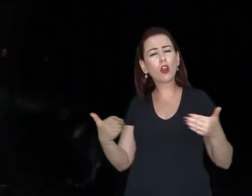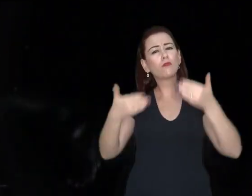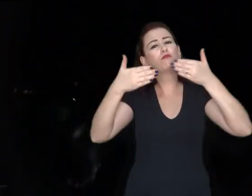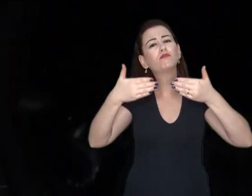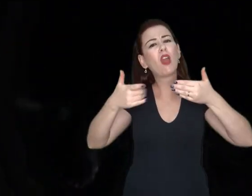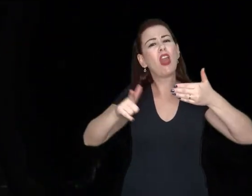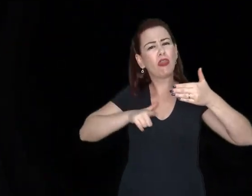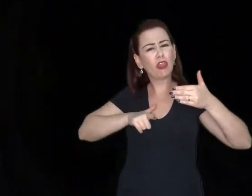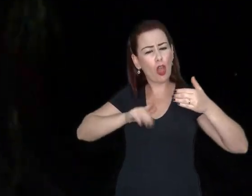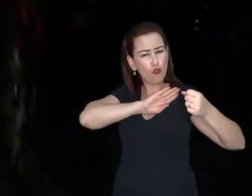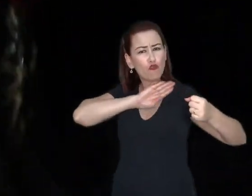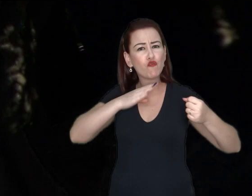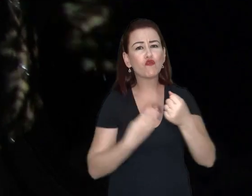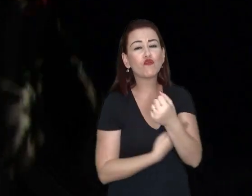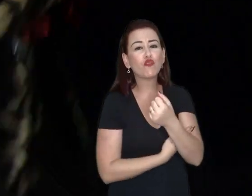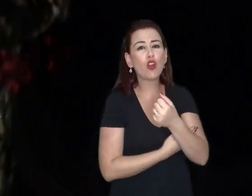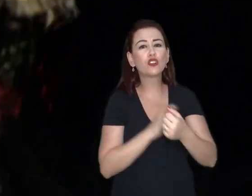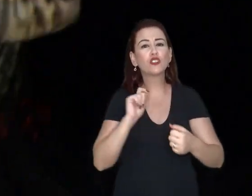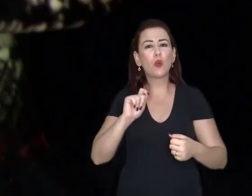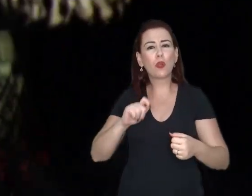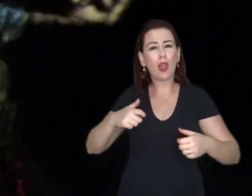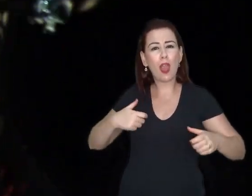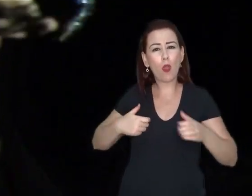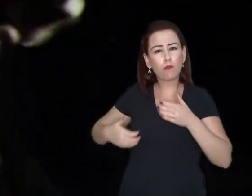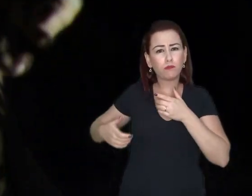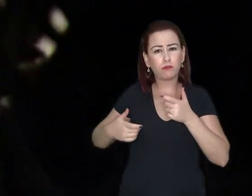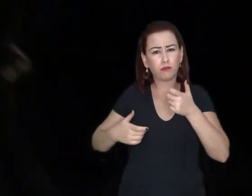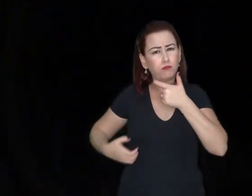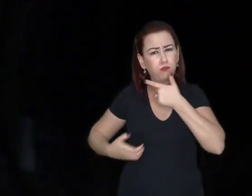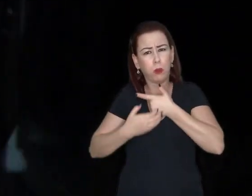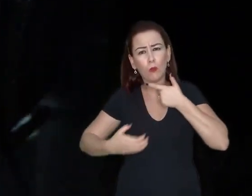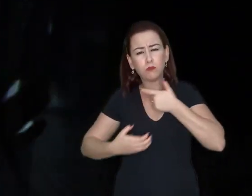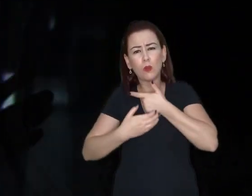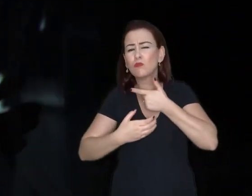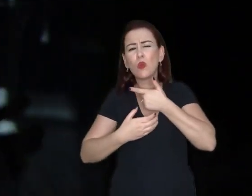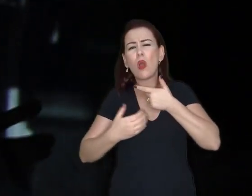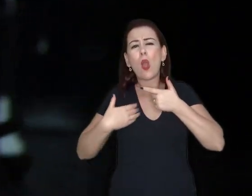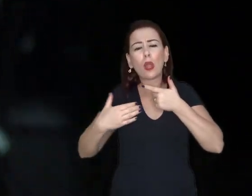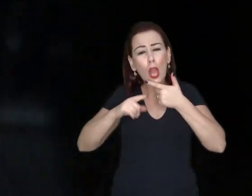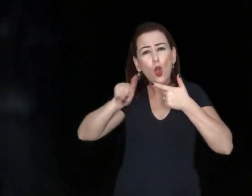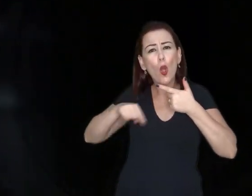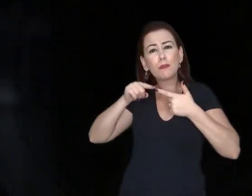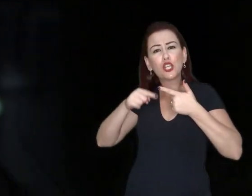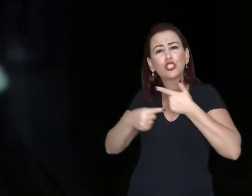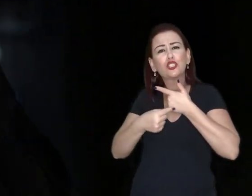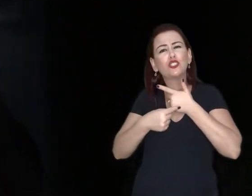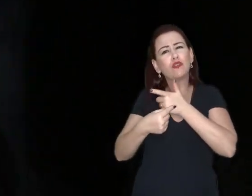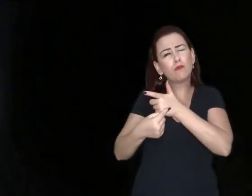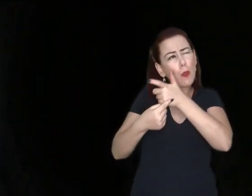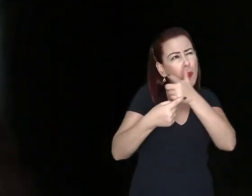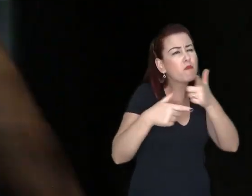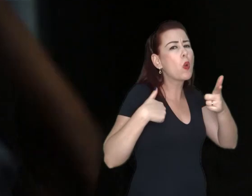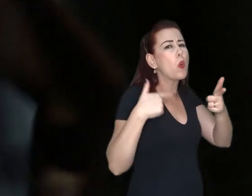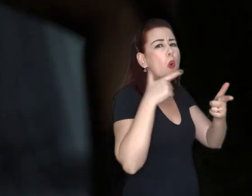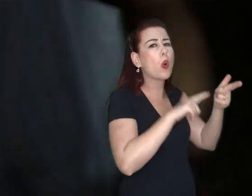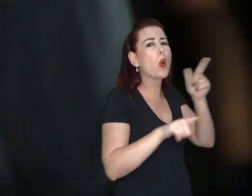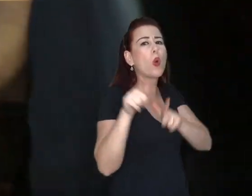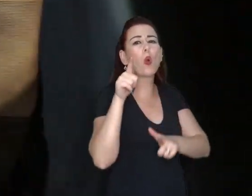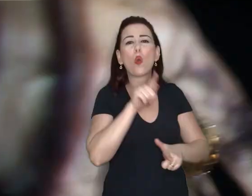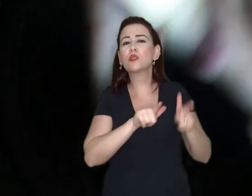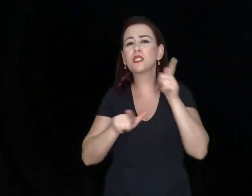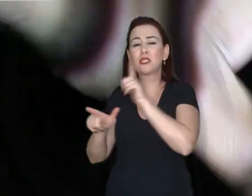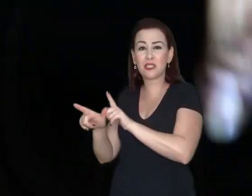amo leve. Me munindo de força e ação, munição é tiro certo no alvo que quero conquistar. Sigo os caminhos sem